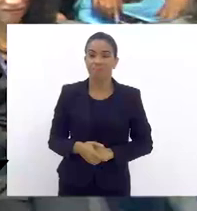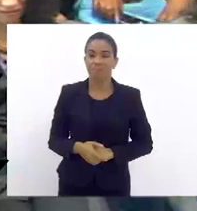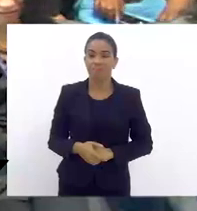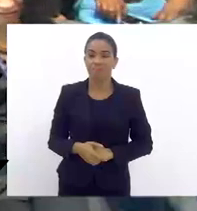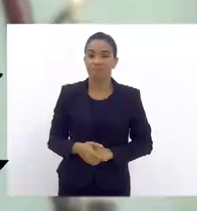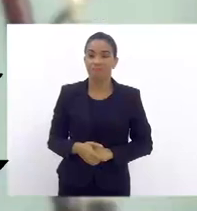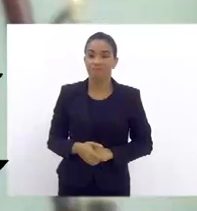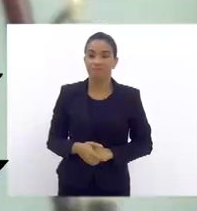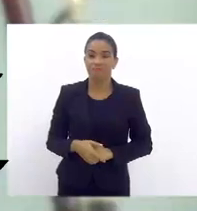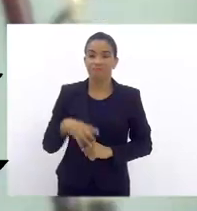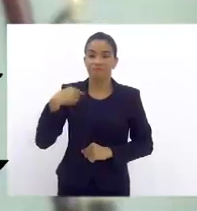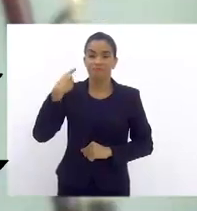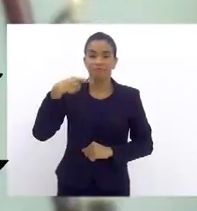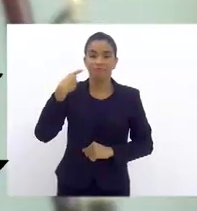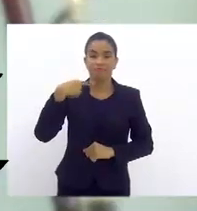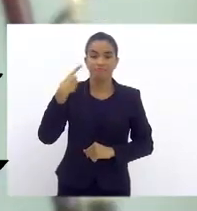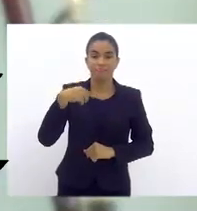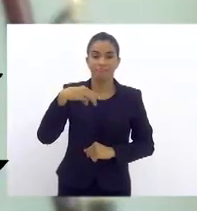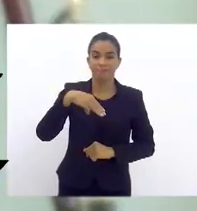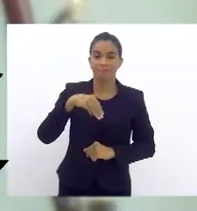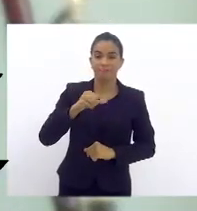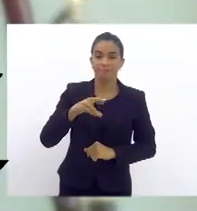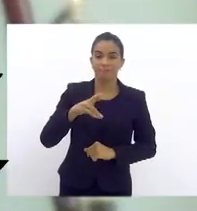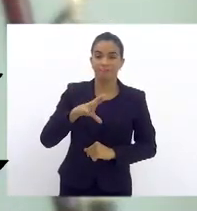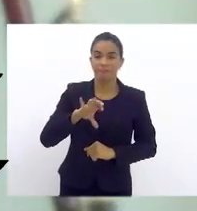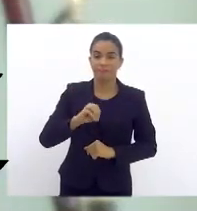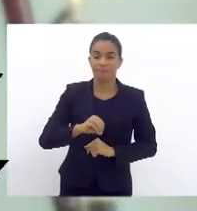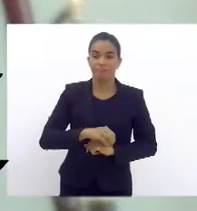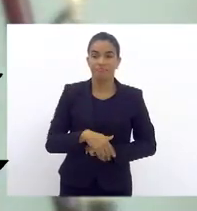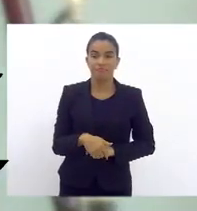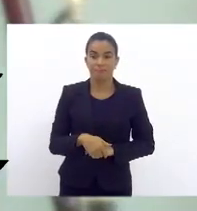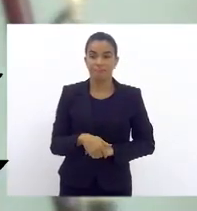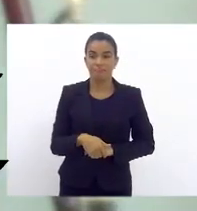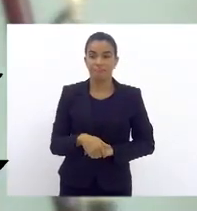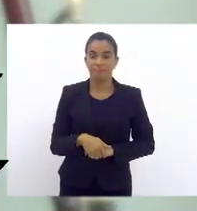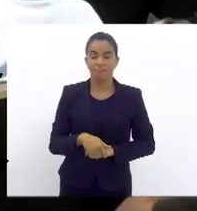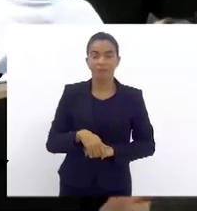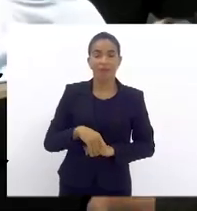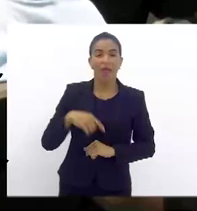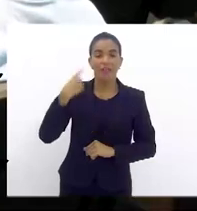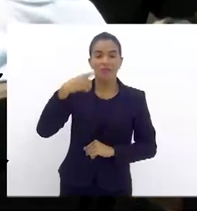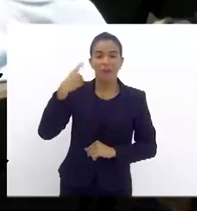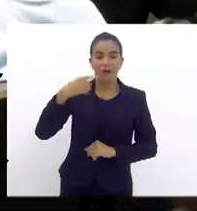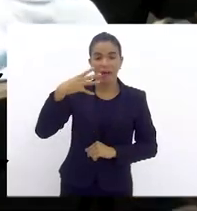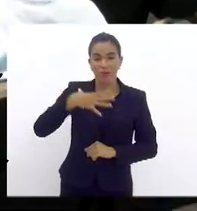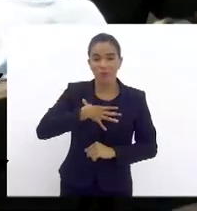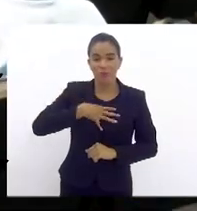Doutor Márcio Vieira advogado achar em luta